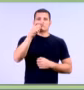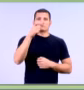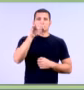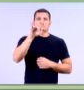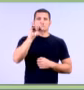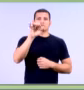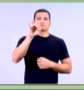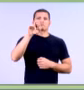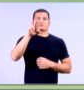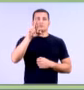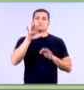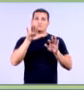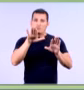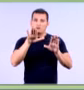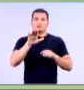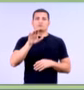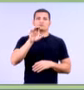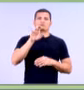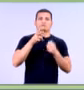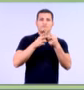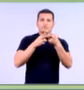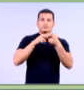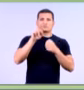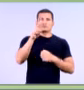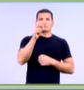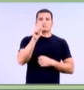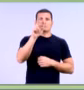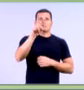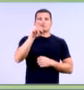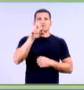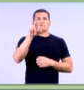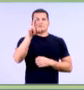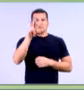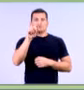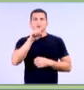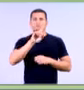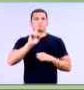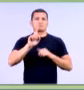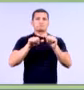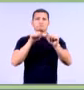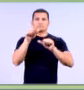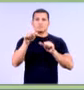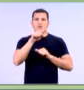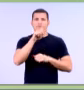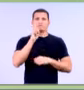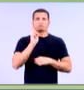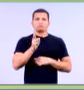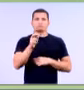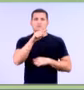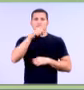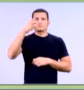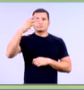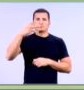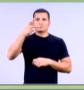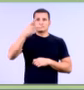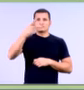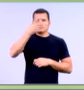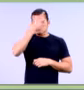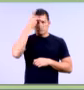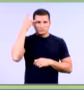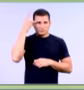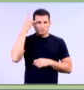verbo haver, por ele ser irregular, ele não vai variar, ele tem que ficar na terceira pessoa do